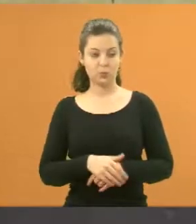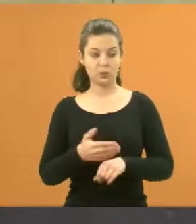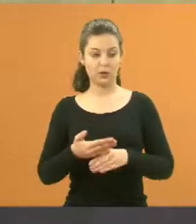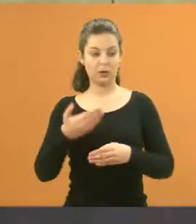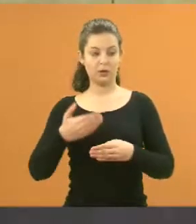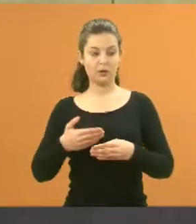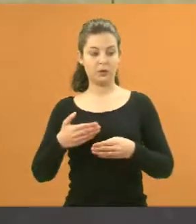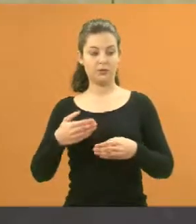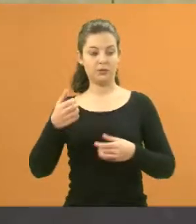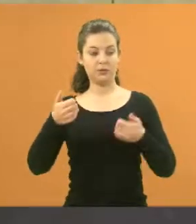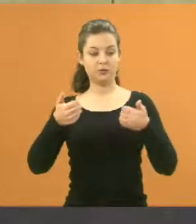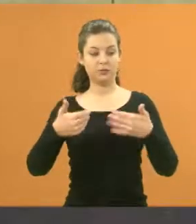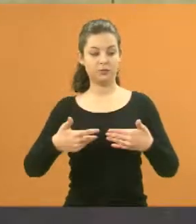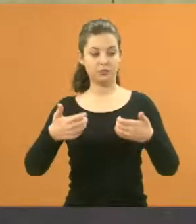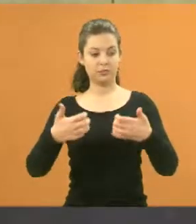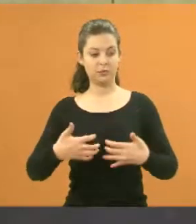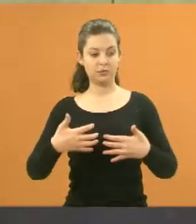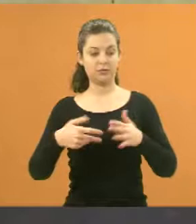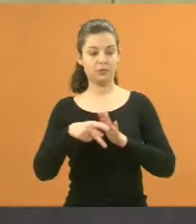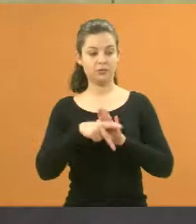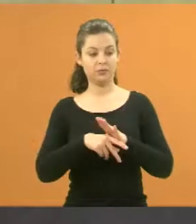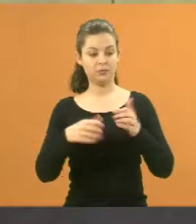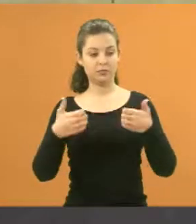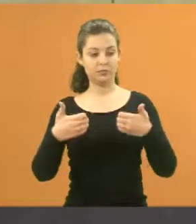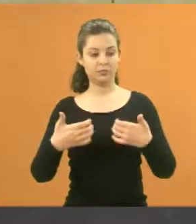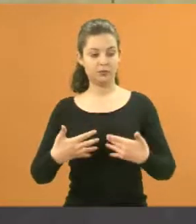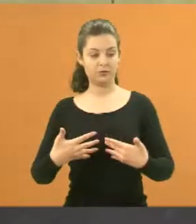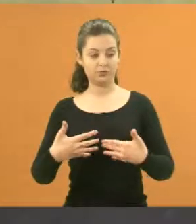de fazer a apresentação do projeto.